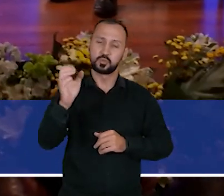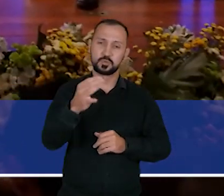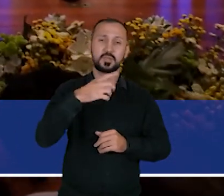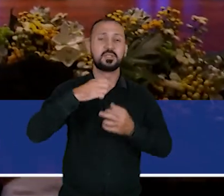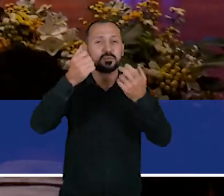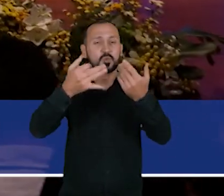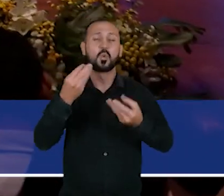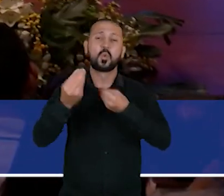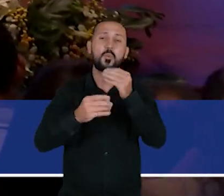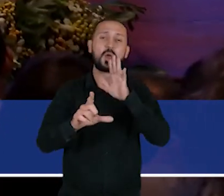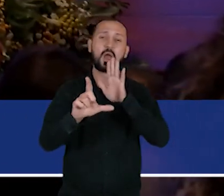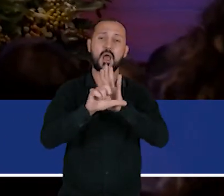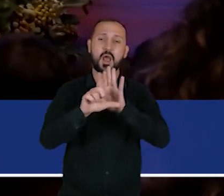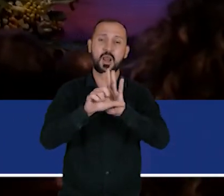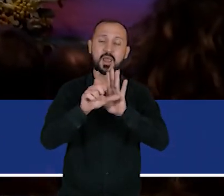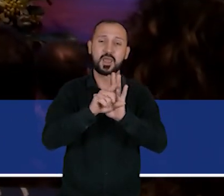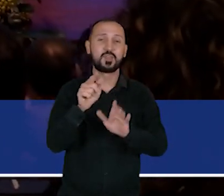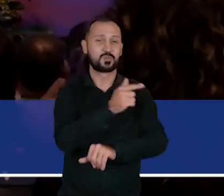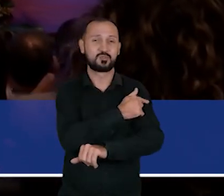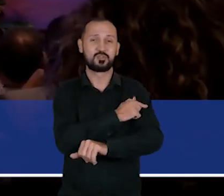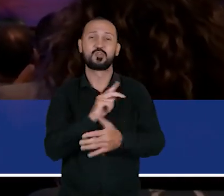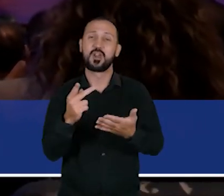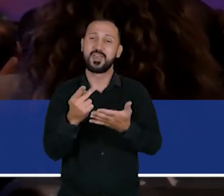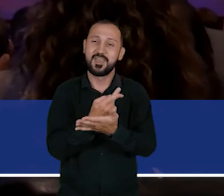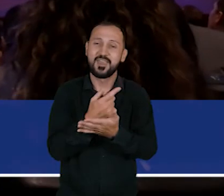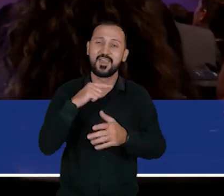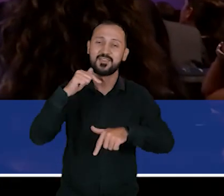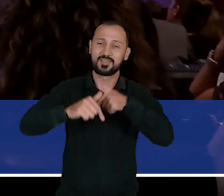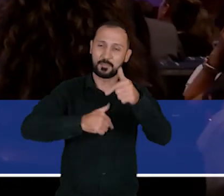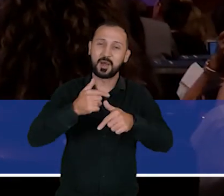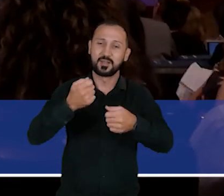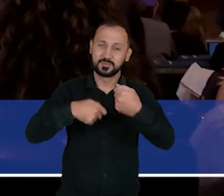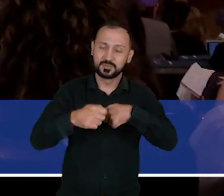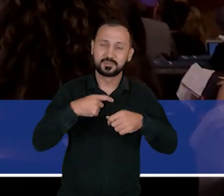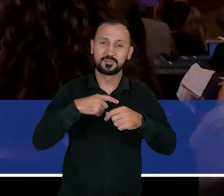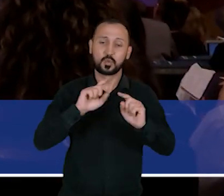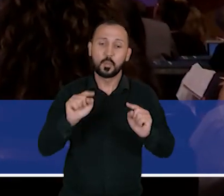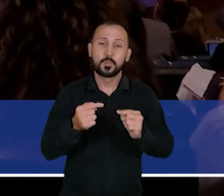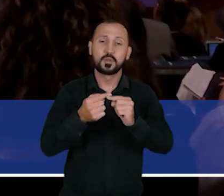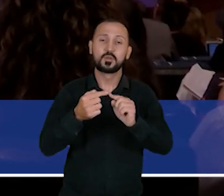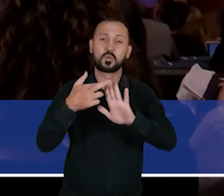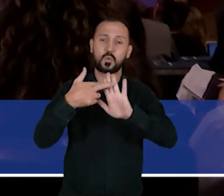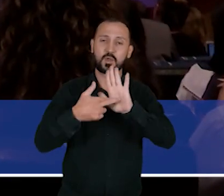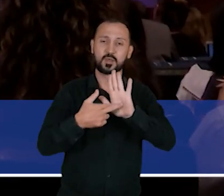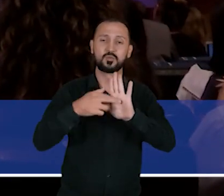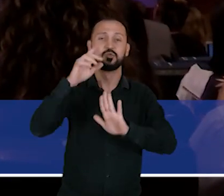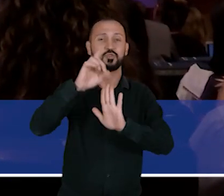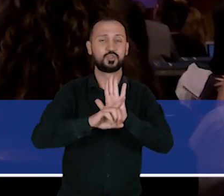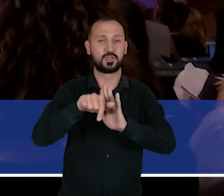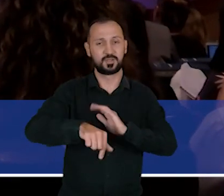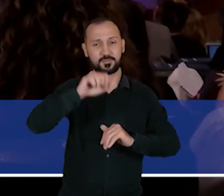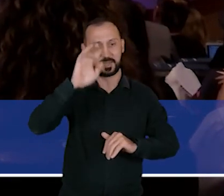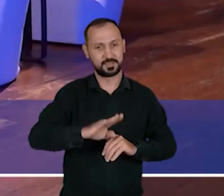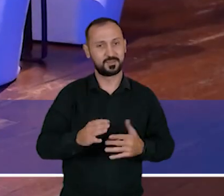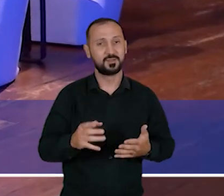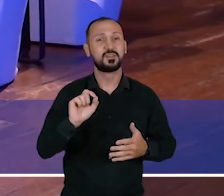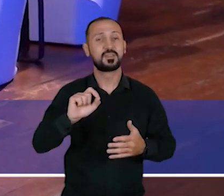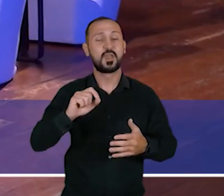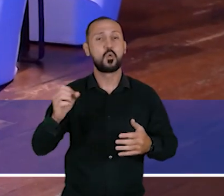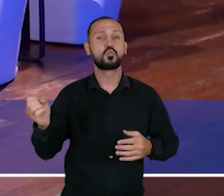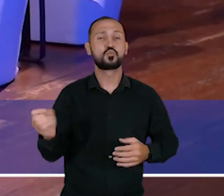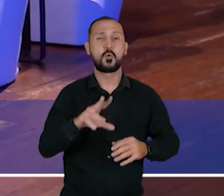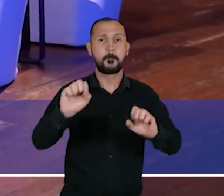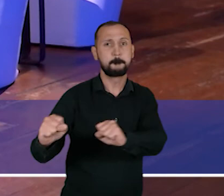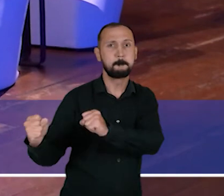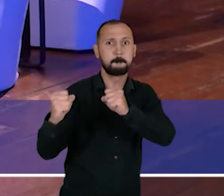das alterações na lei de improbidade administrativa com base nas normas do direito brasileiro, que é o